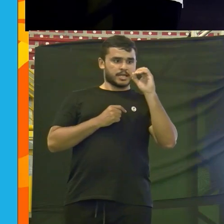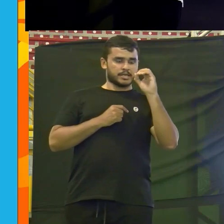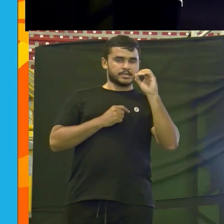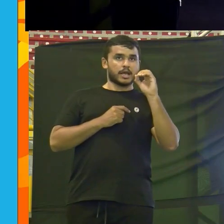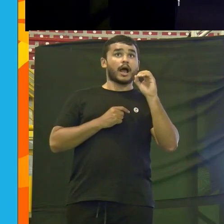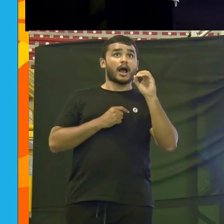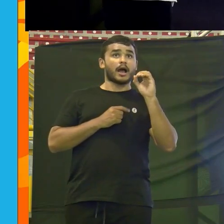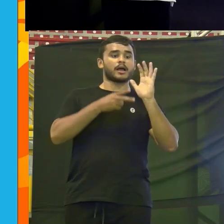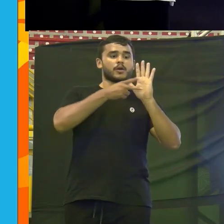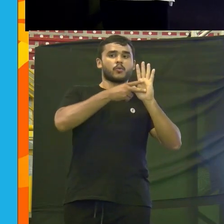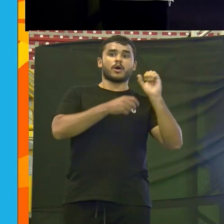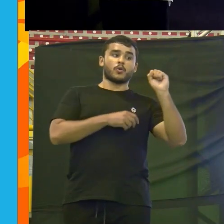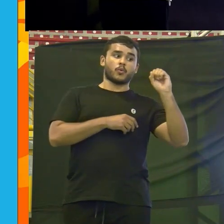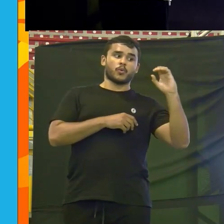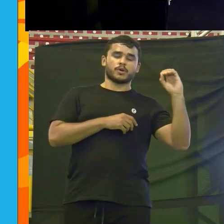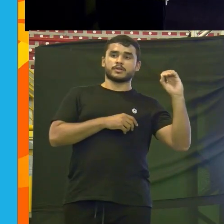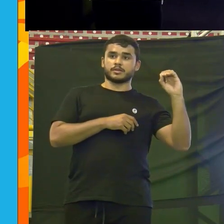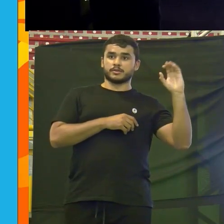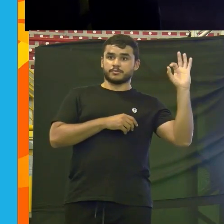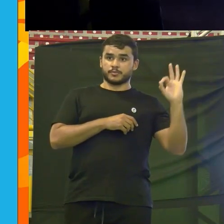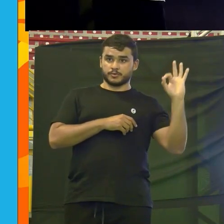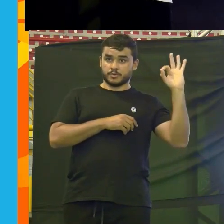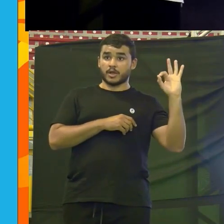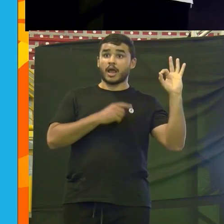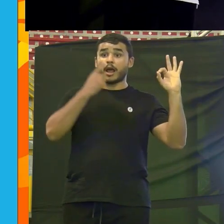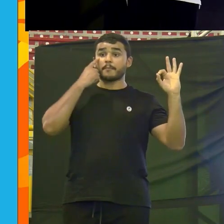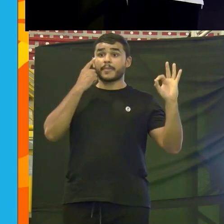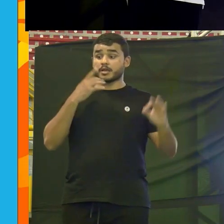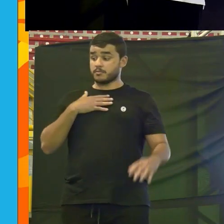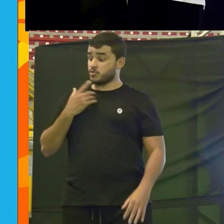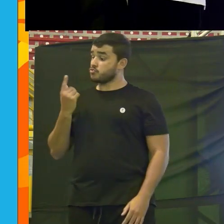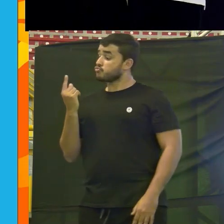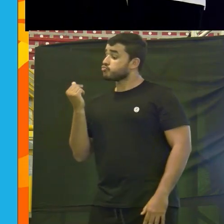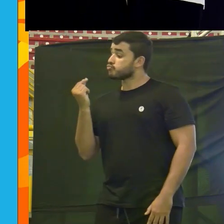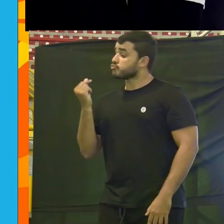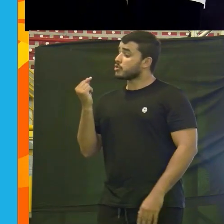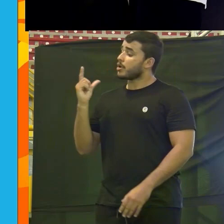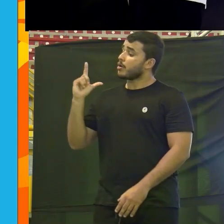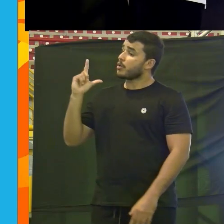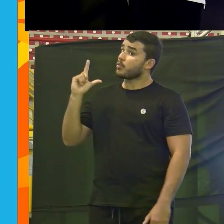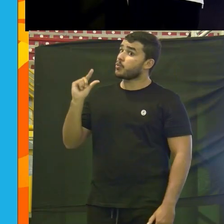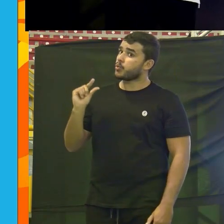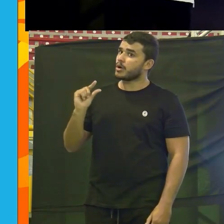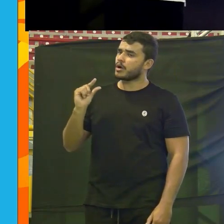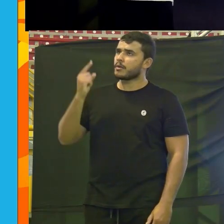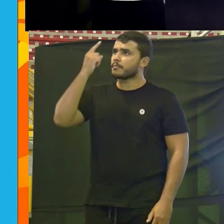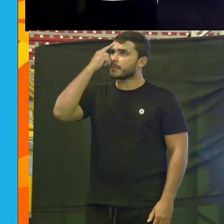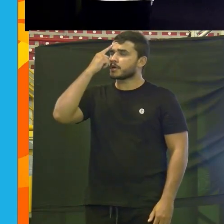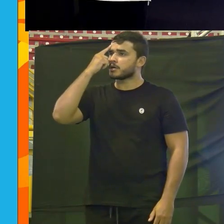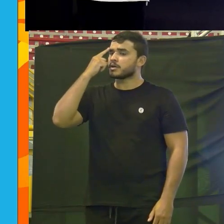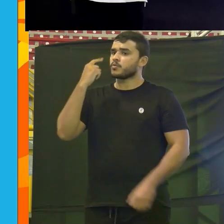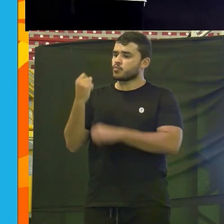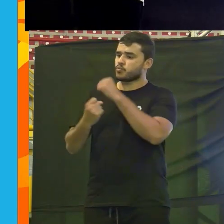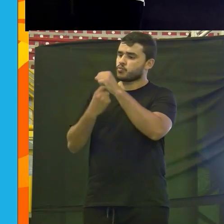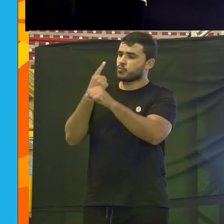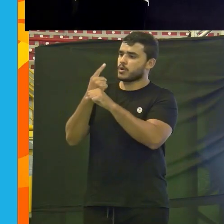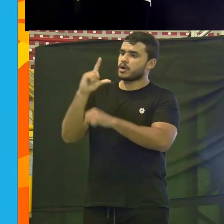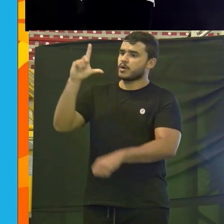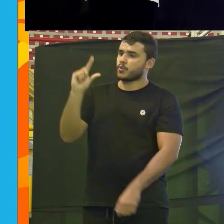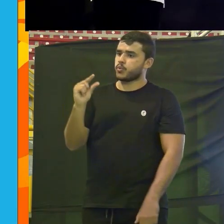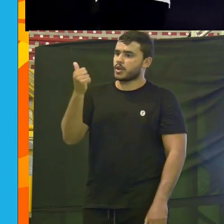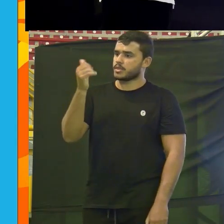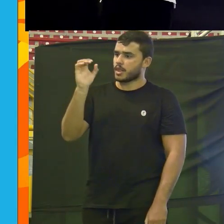é 80%. Se a depreciação é de 80%, a pessoa vai pagar quanto? Vai